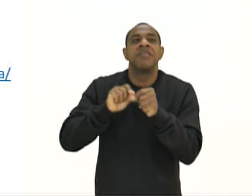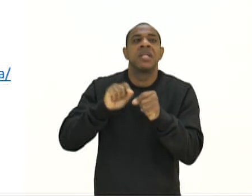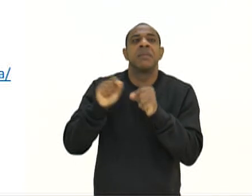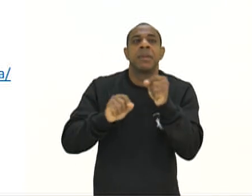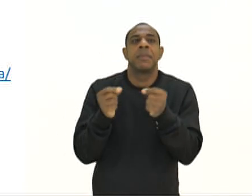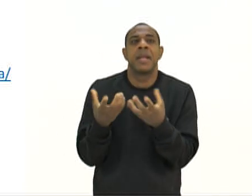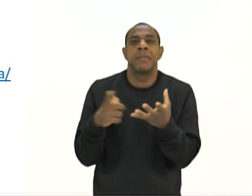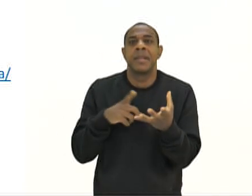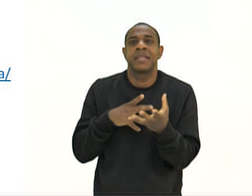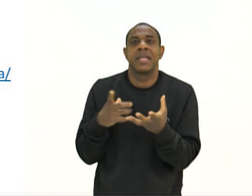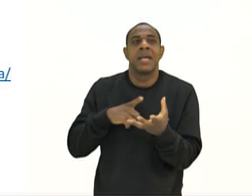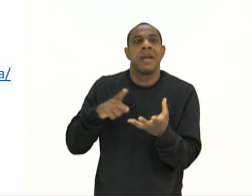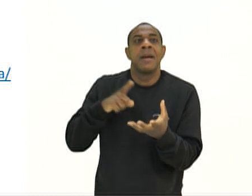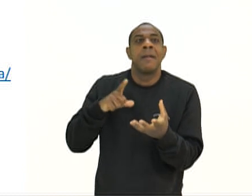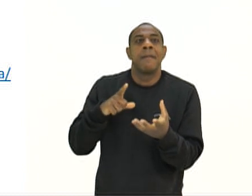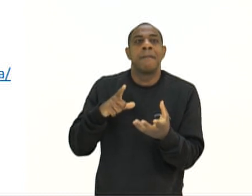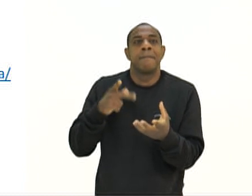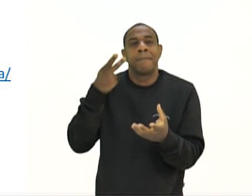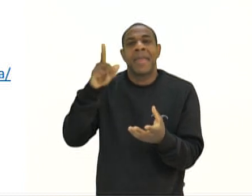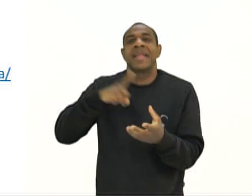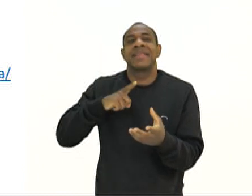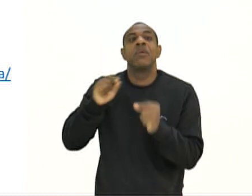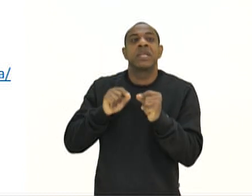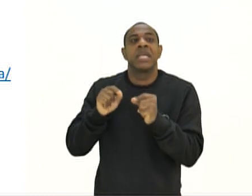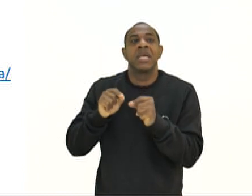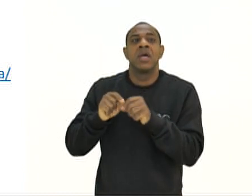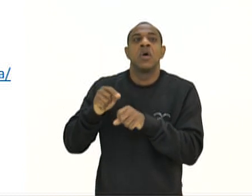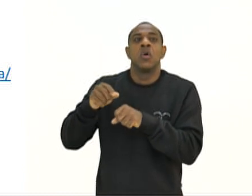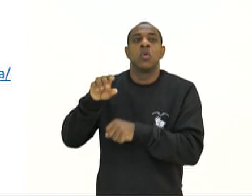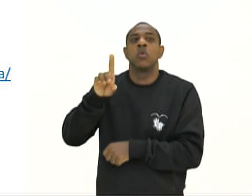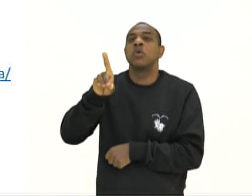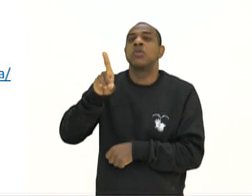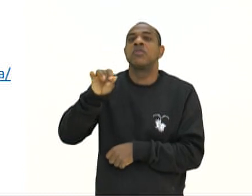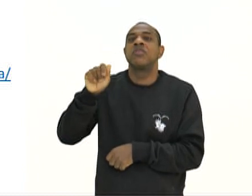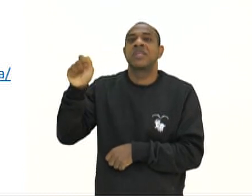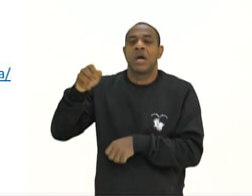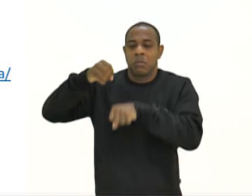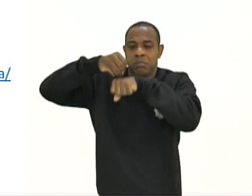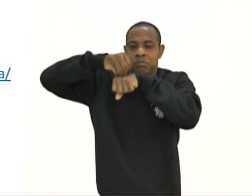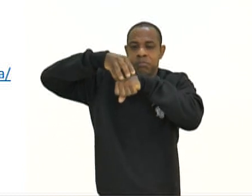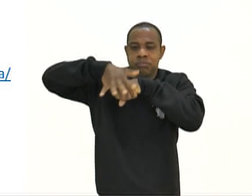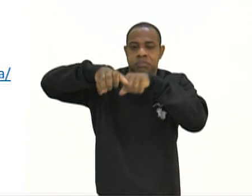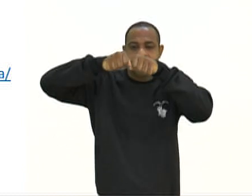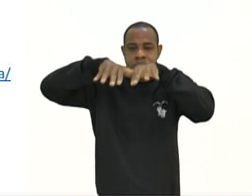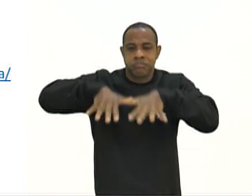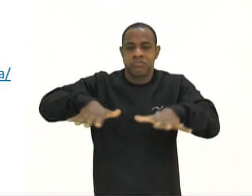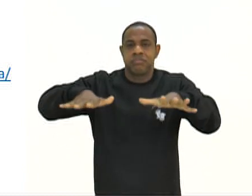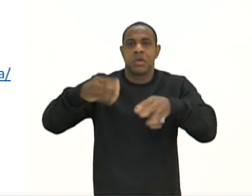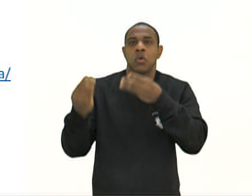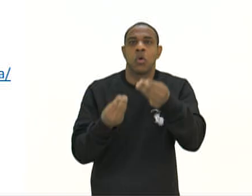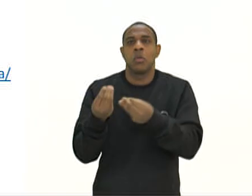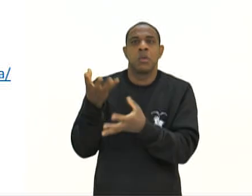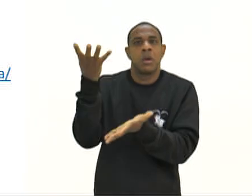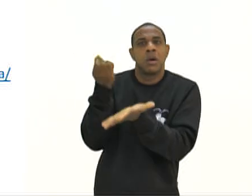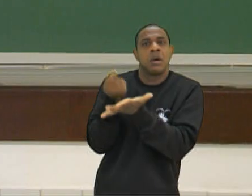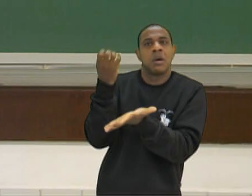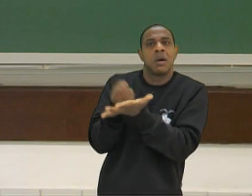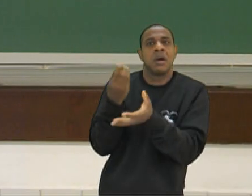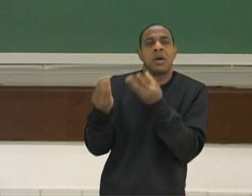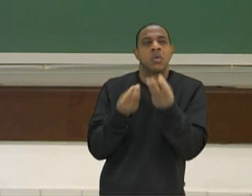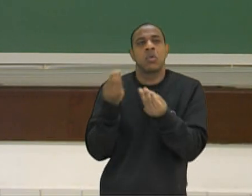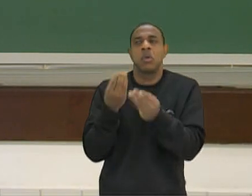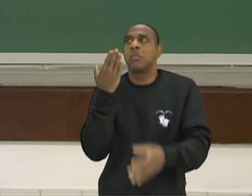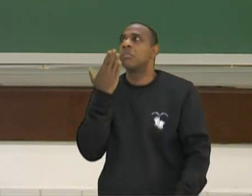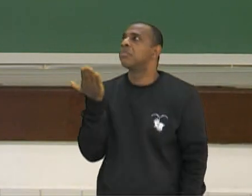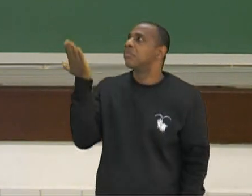para receber o sinal digital na sua casa. Reportagem aqui, ó, de 3 de janeiro de 2018. Então, estava nessa